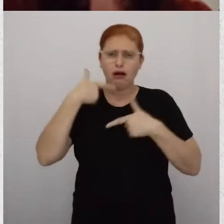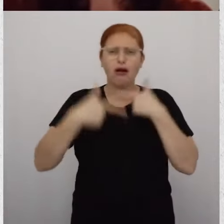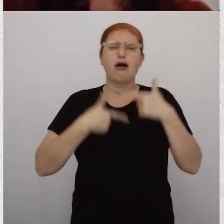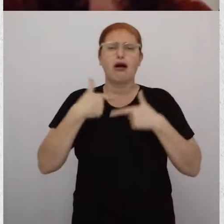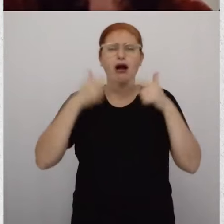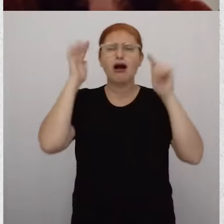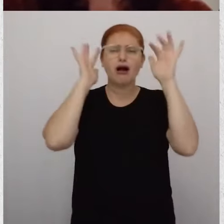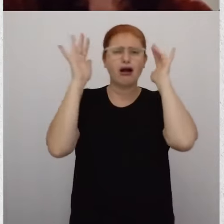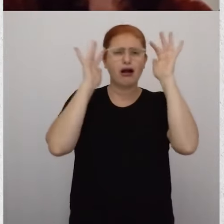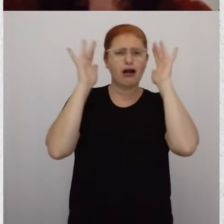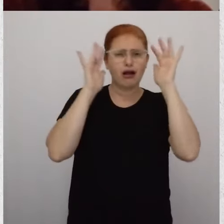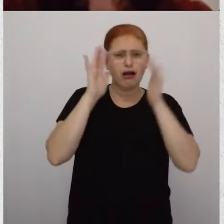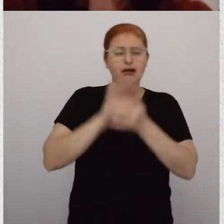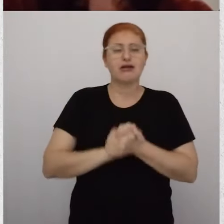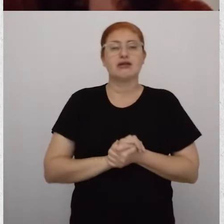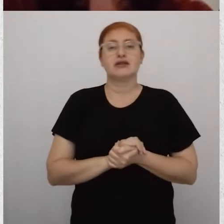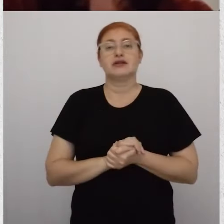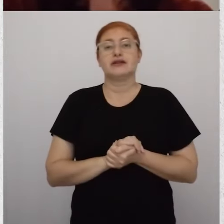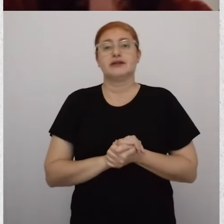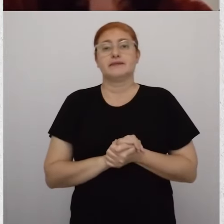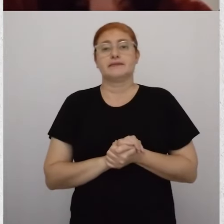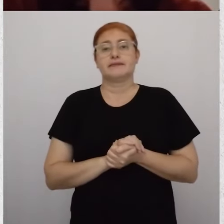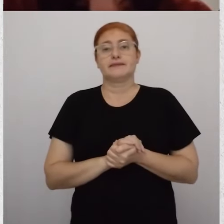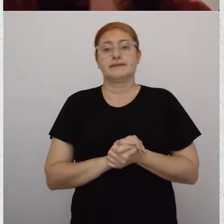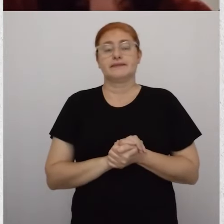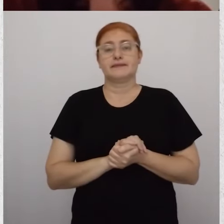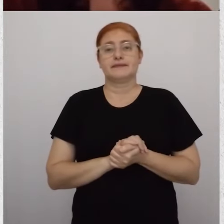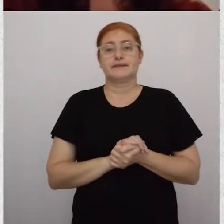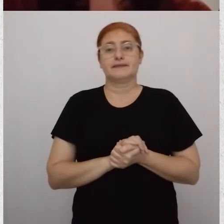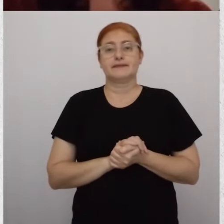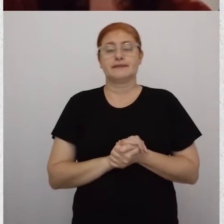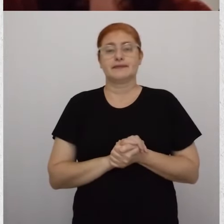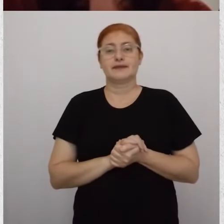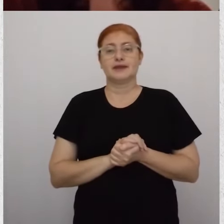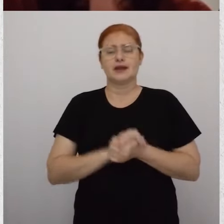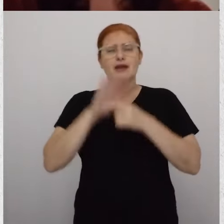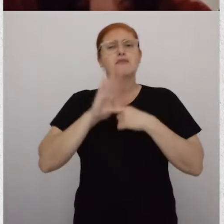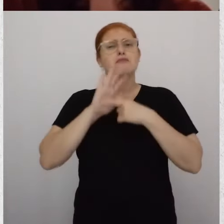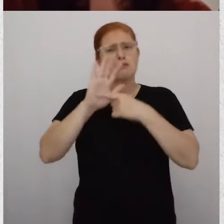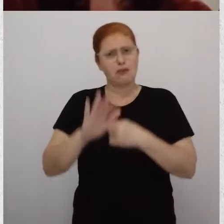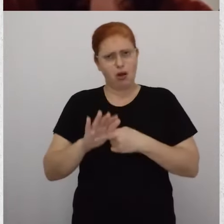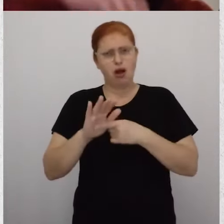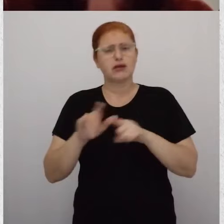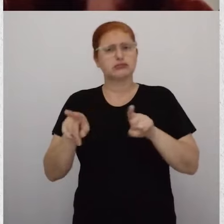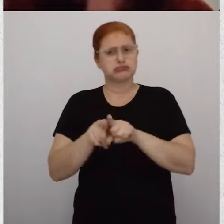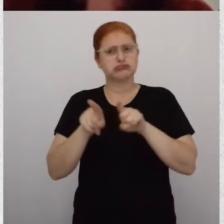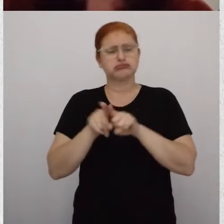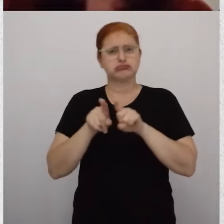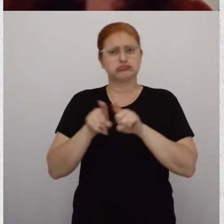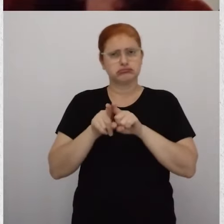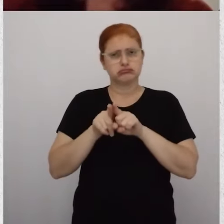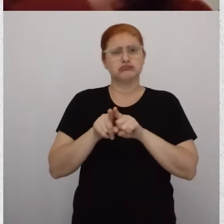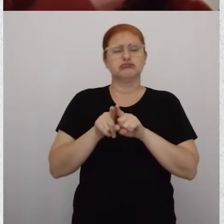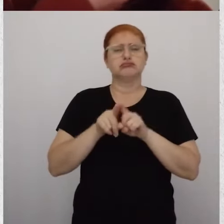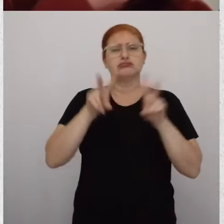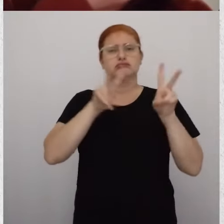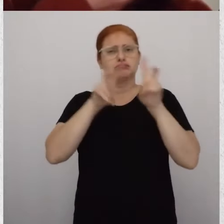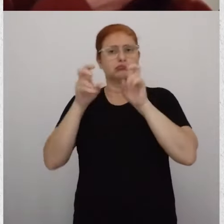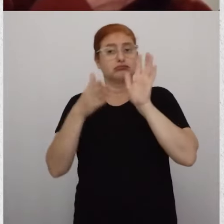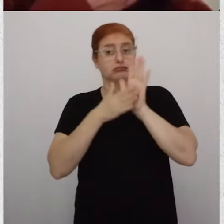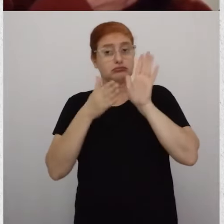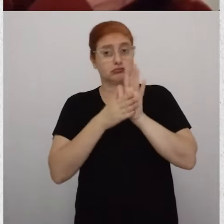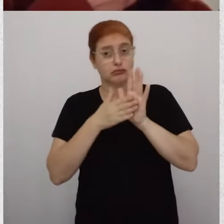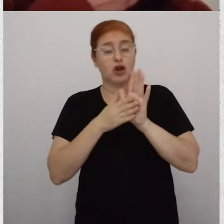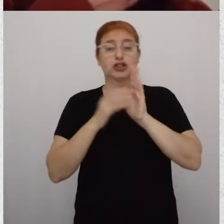e refletida, né? E ela traz elementos que dialogam